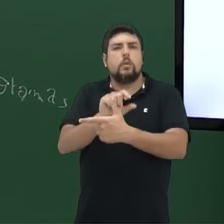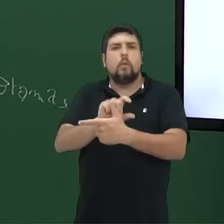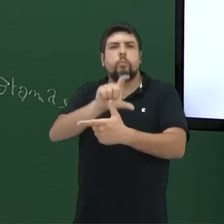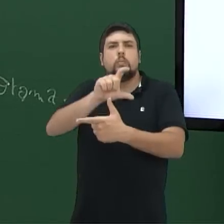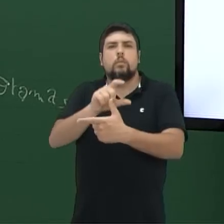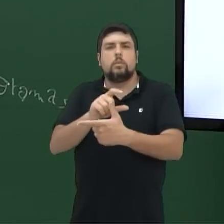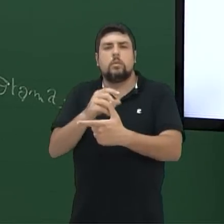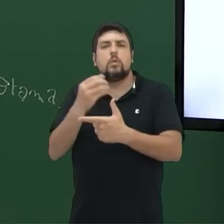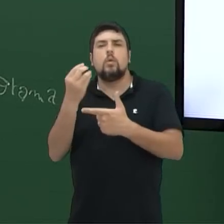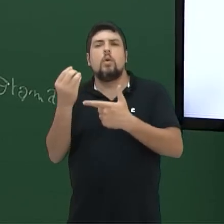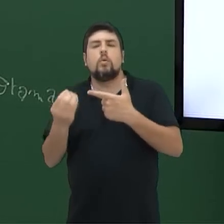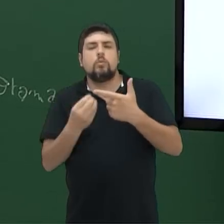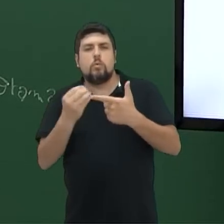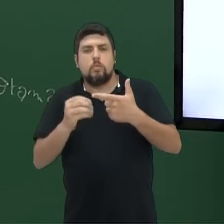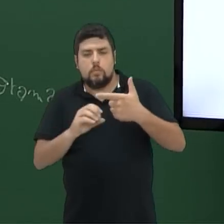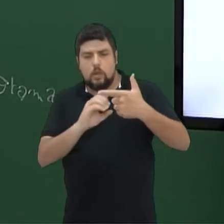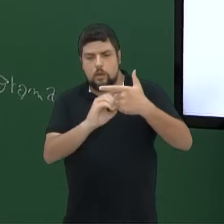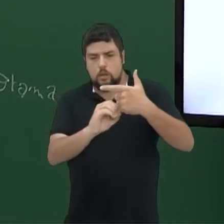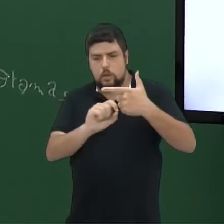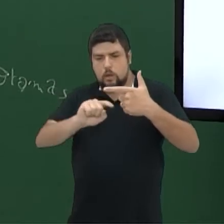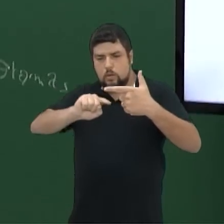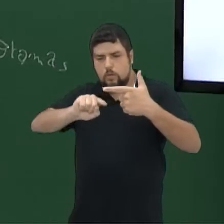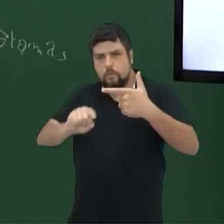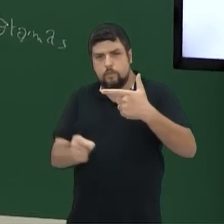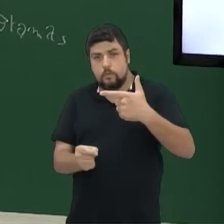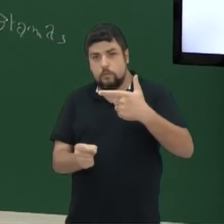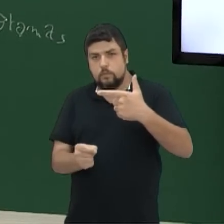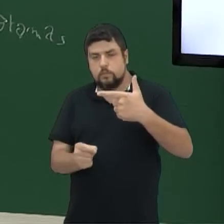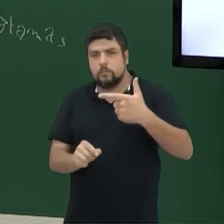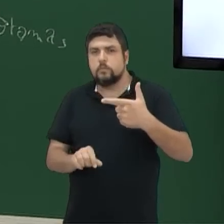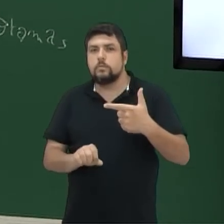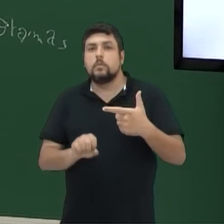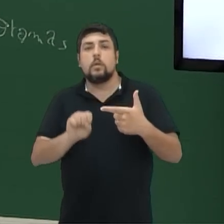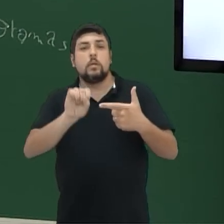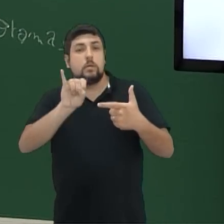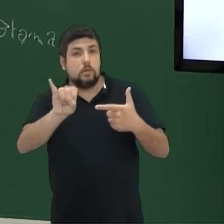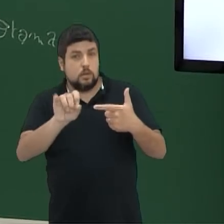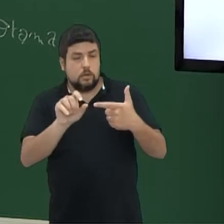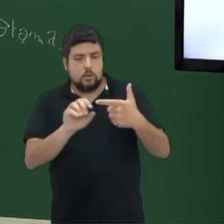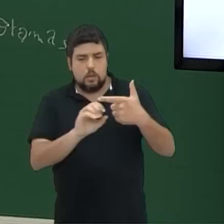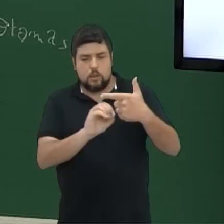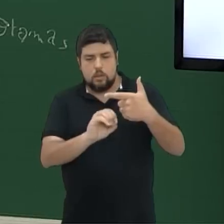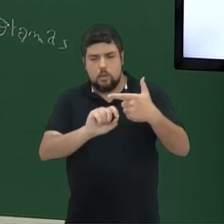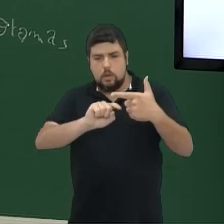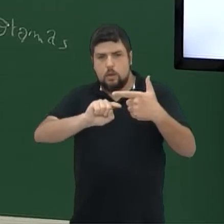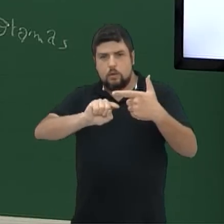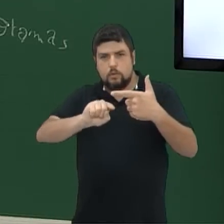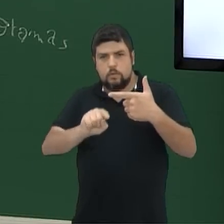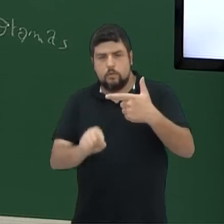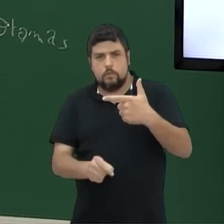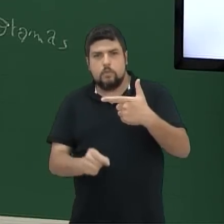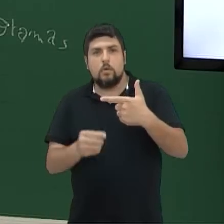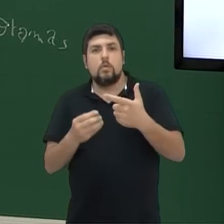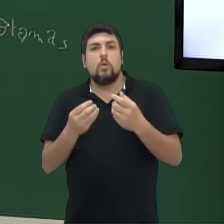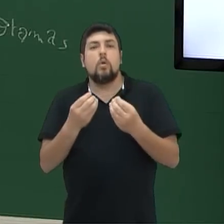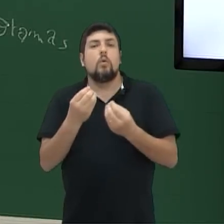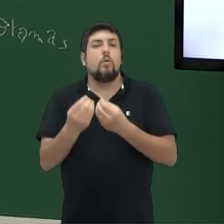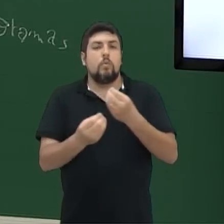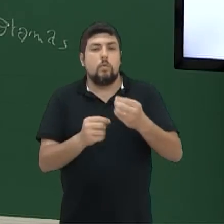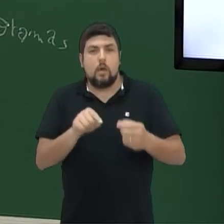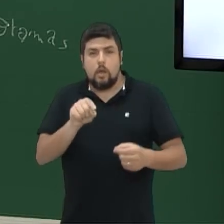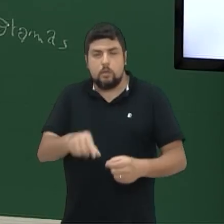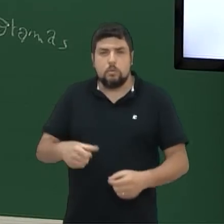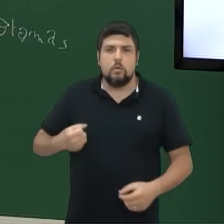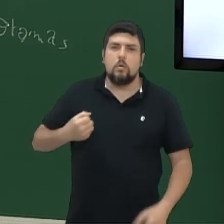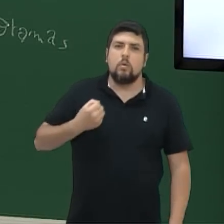o 0 e a vírgula aqui embaixo. Quando a gente opera assim, a gente não vai mais estar trabalhando em unidades. A gente vai estar trabalhando agora em